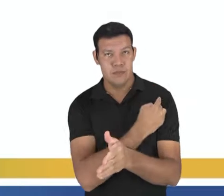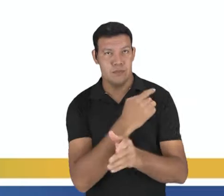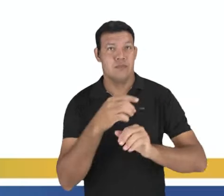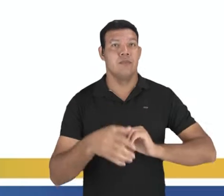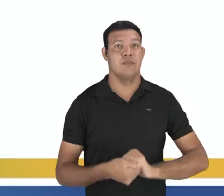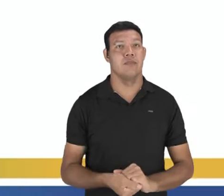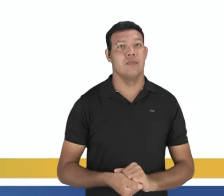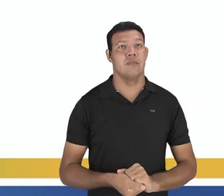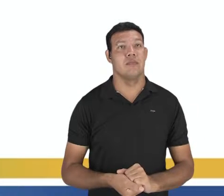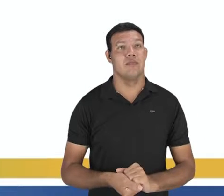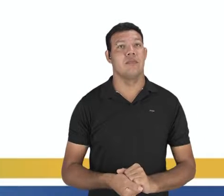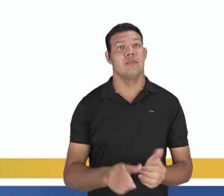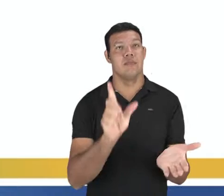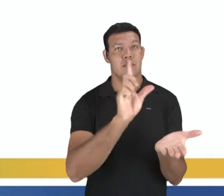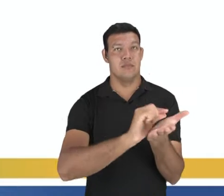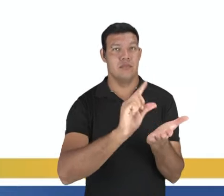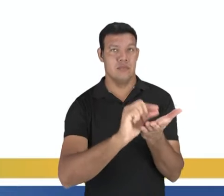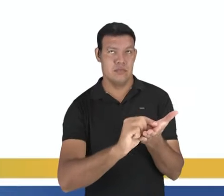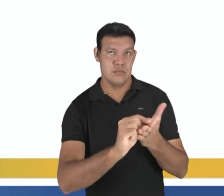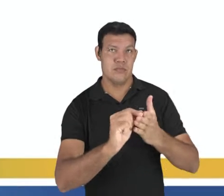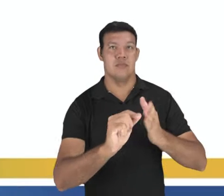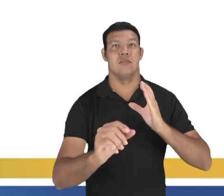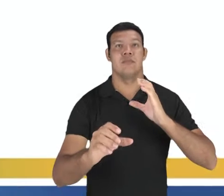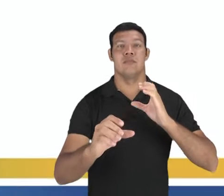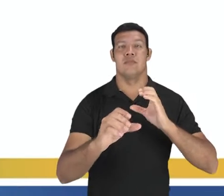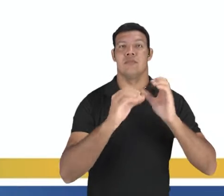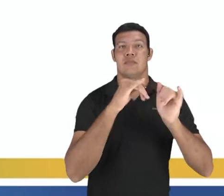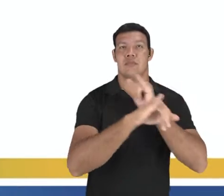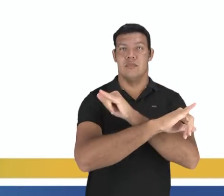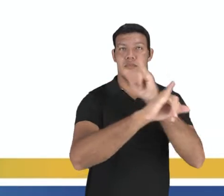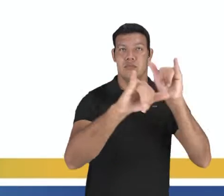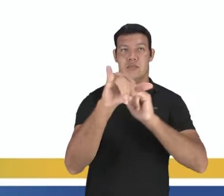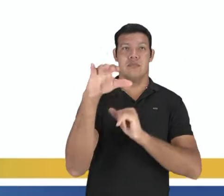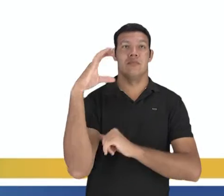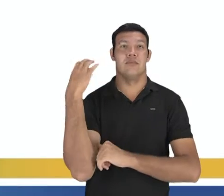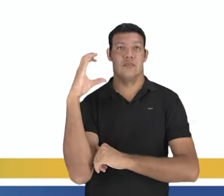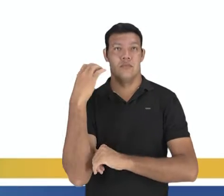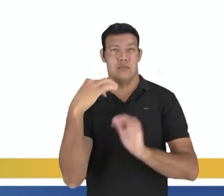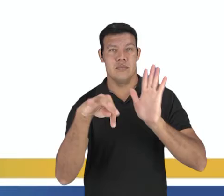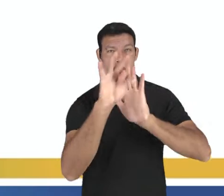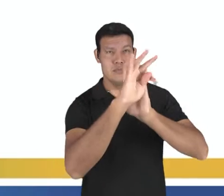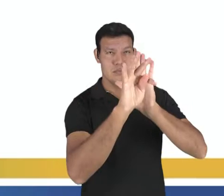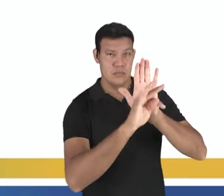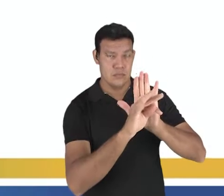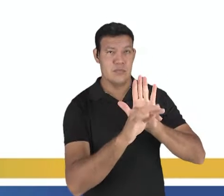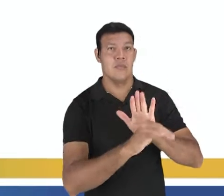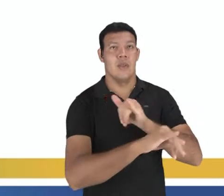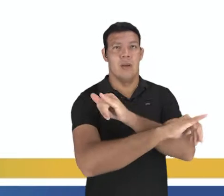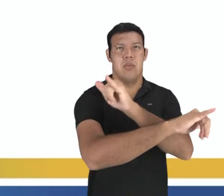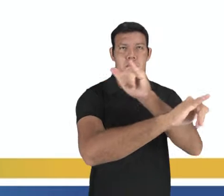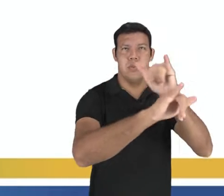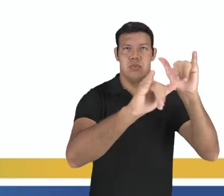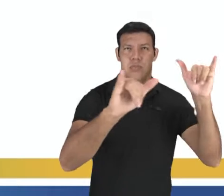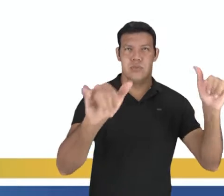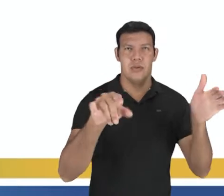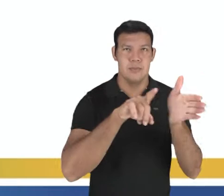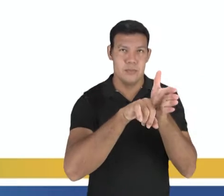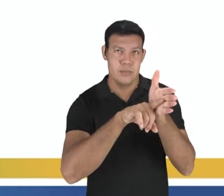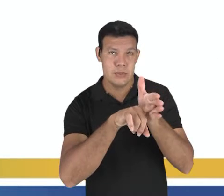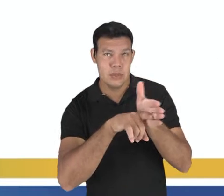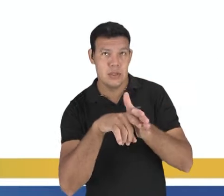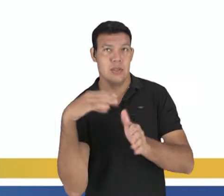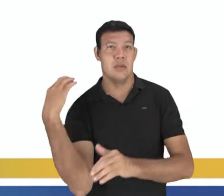Portanto, o artigo de divulgação científica é um texto que busca compartilhar pesquisas científicas de forma